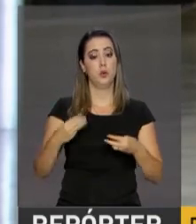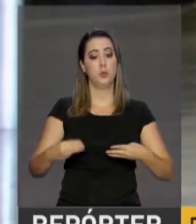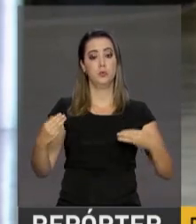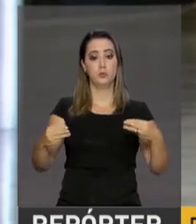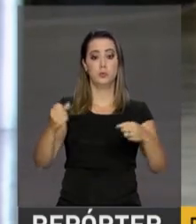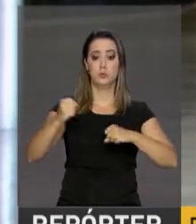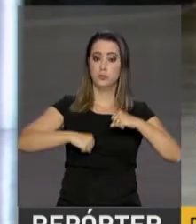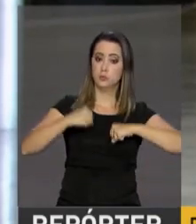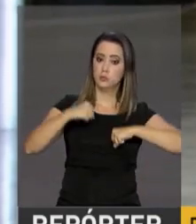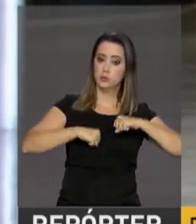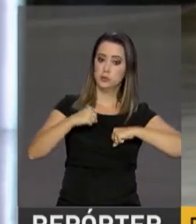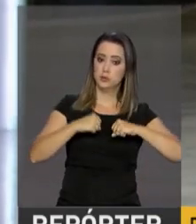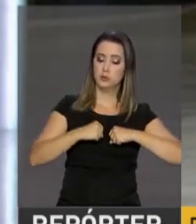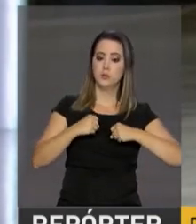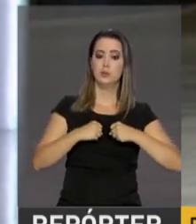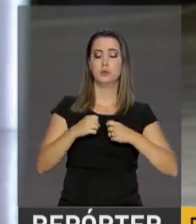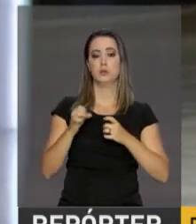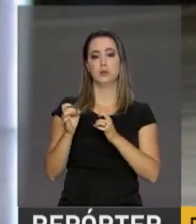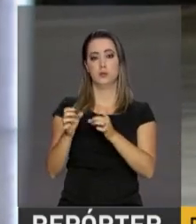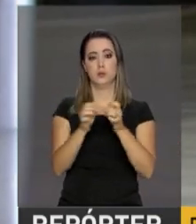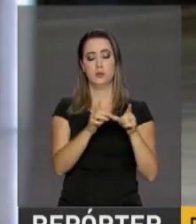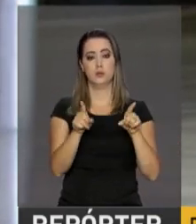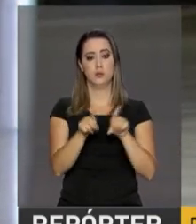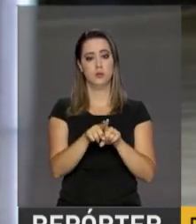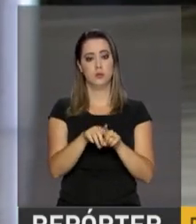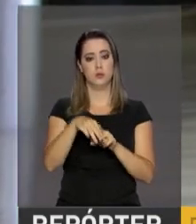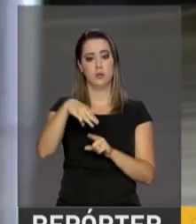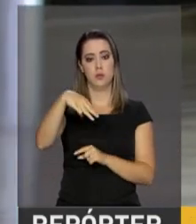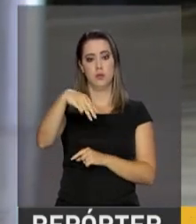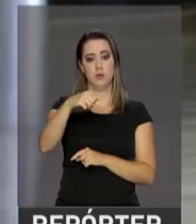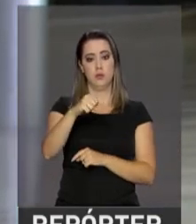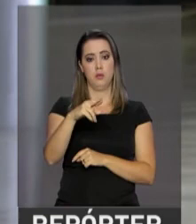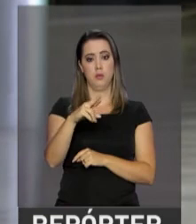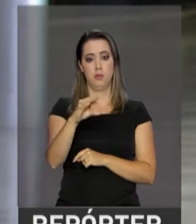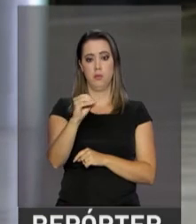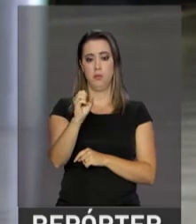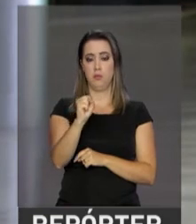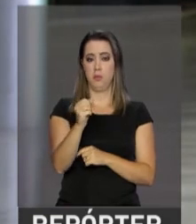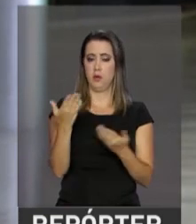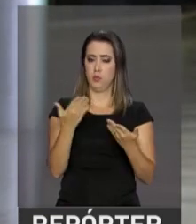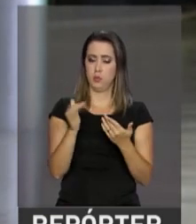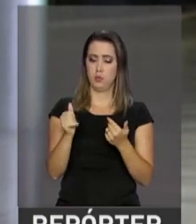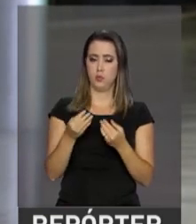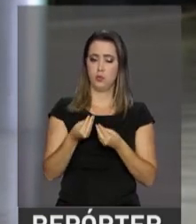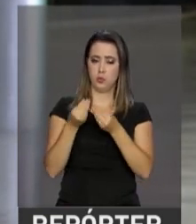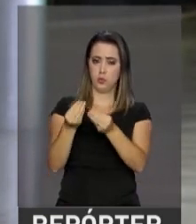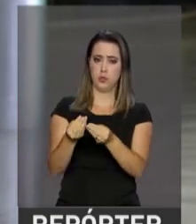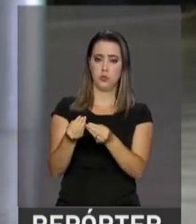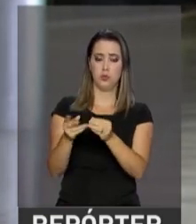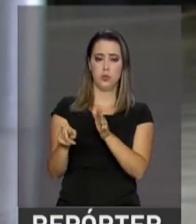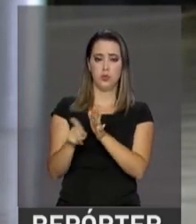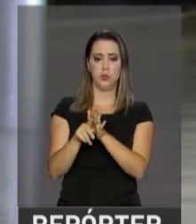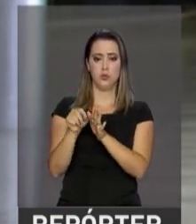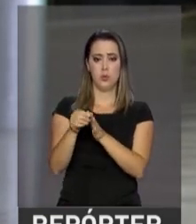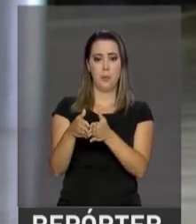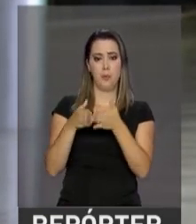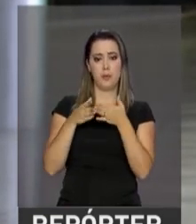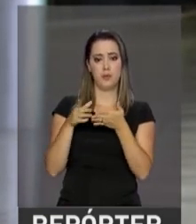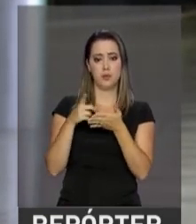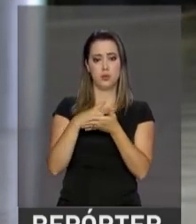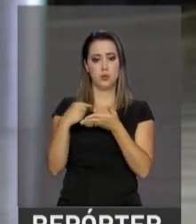da Indústria, Comércio Exterior e Serviços, Marcos Pereira, entregou hoje ao presidente Michel Temer pedido